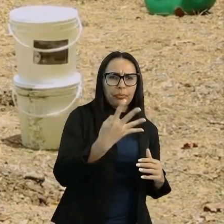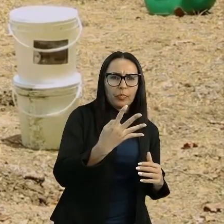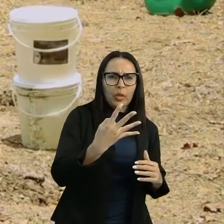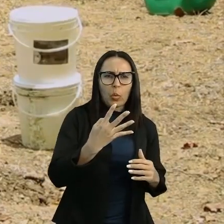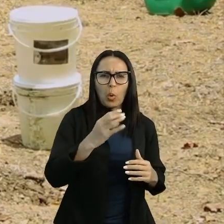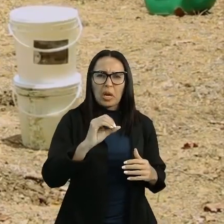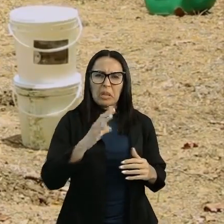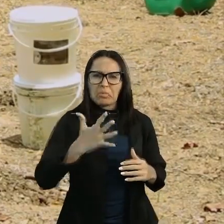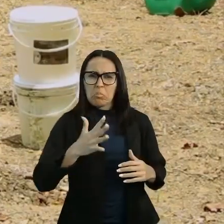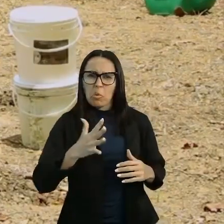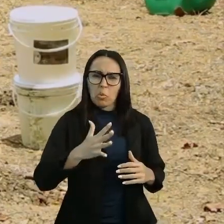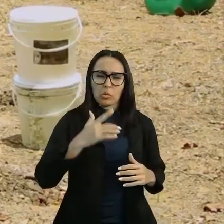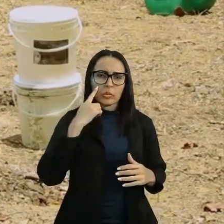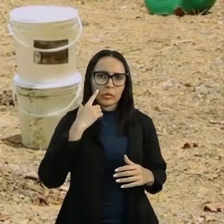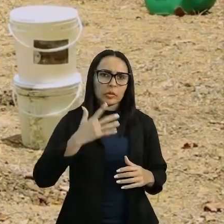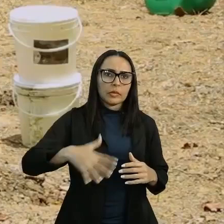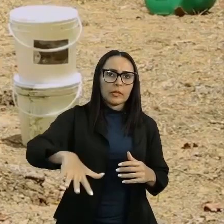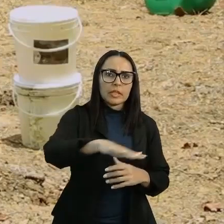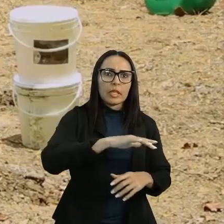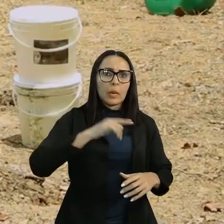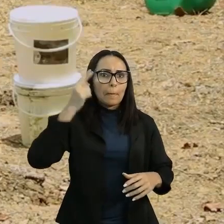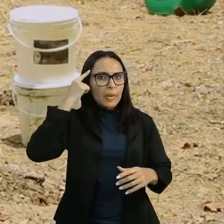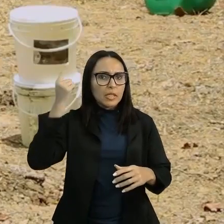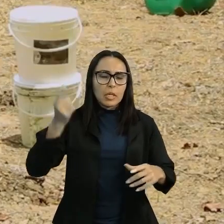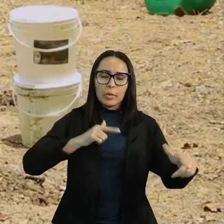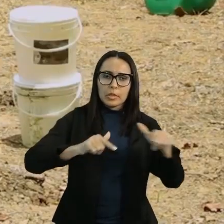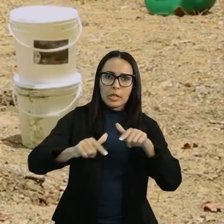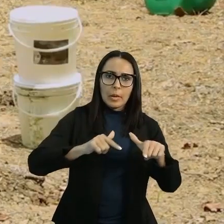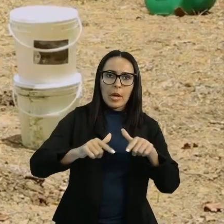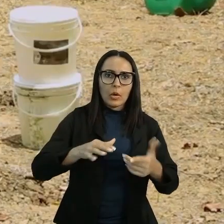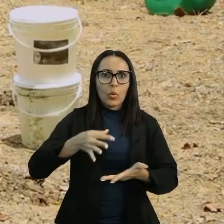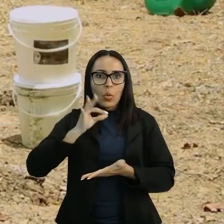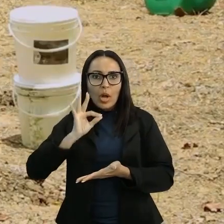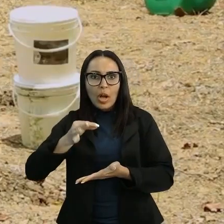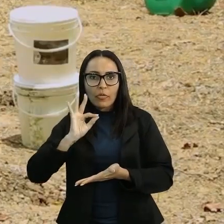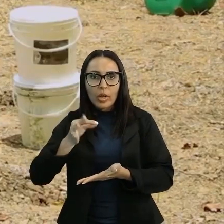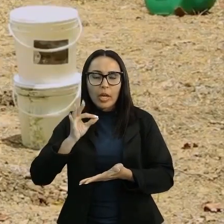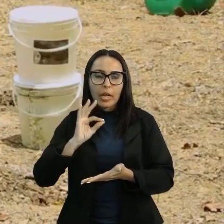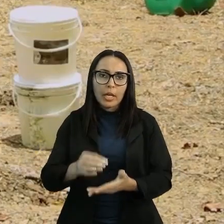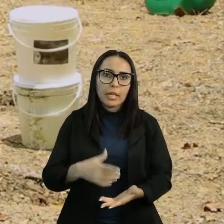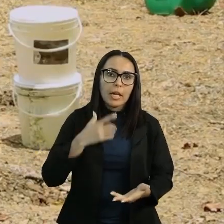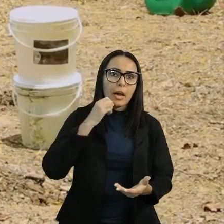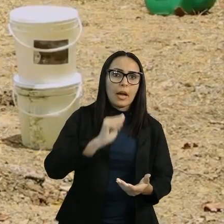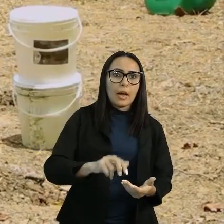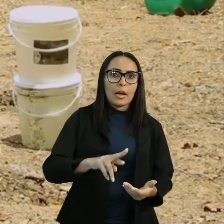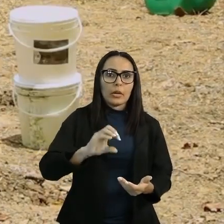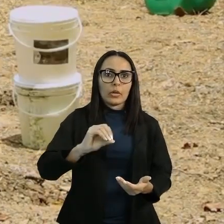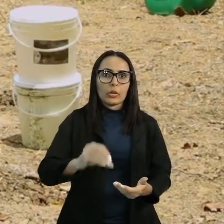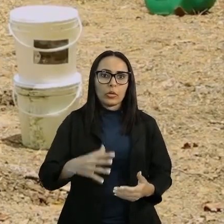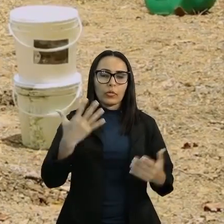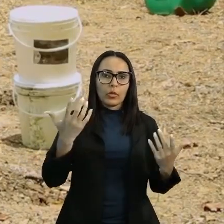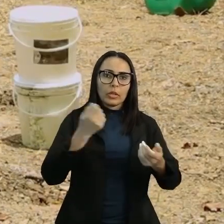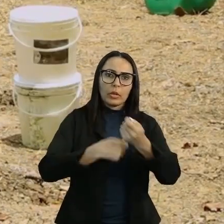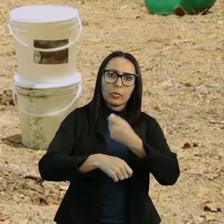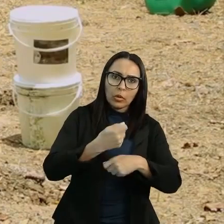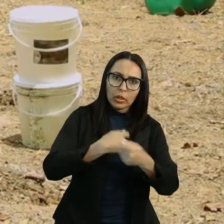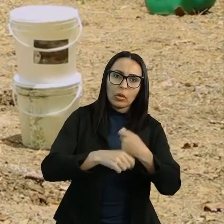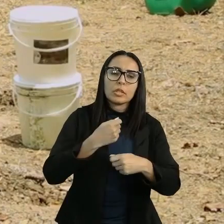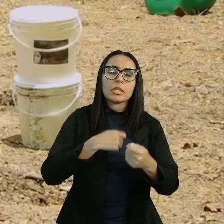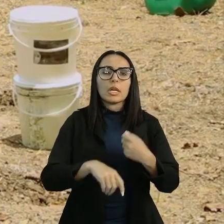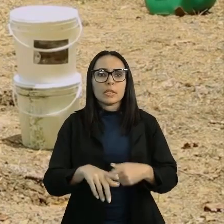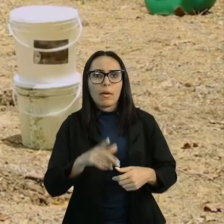Temos 52 hectares aqui de terra. Utilizamos uma média de 9 hectares entre o plantio, residência e todo o